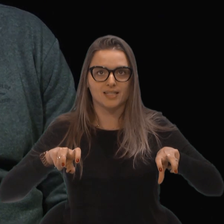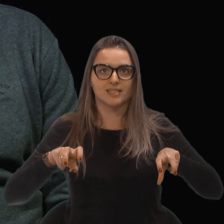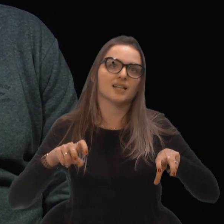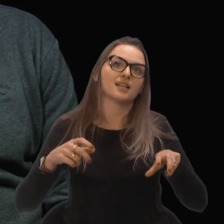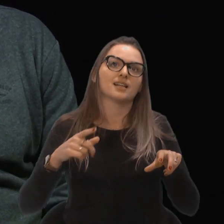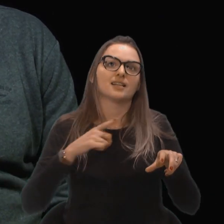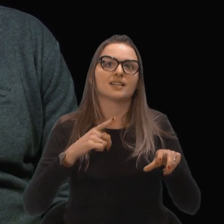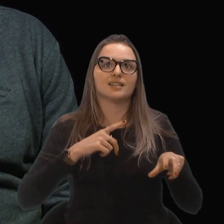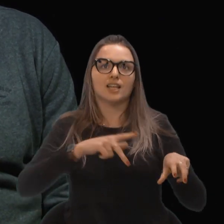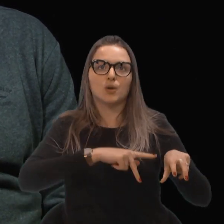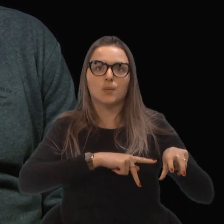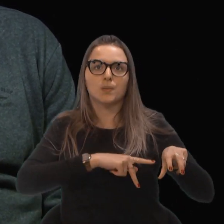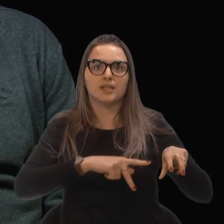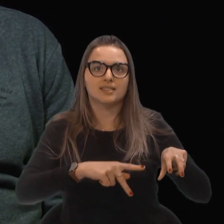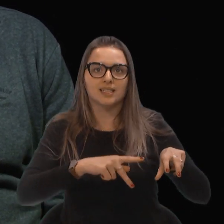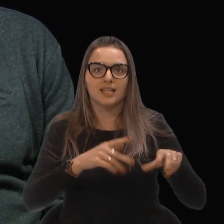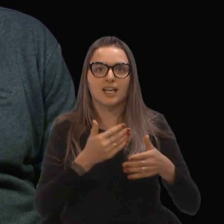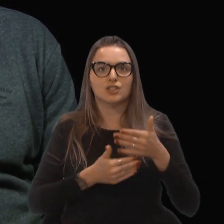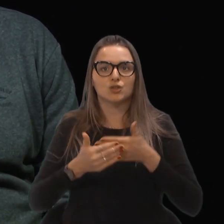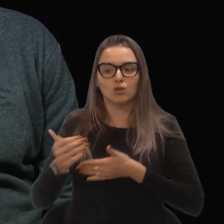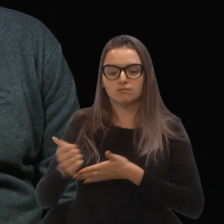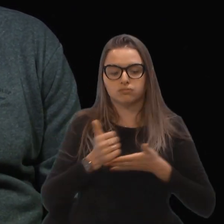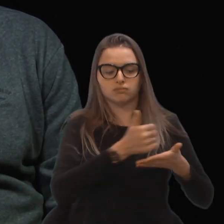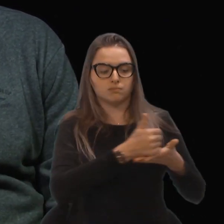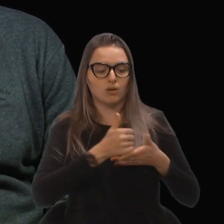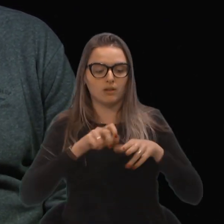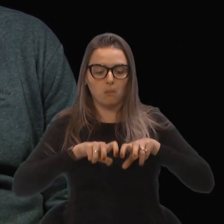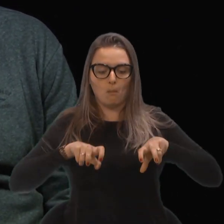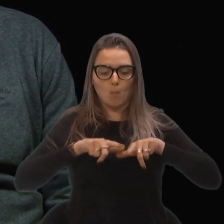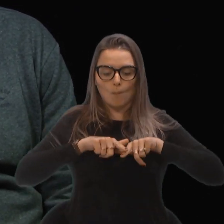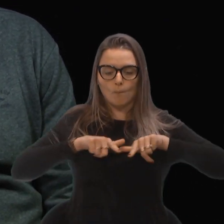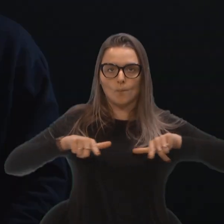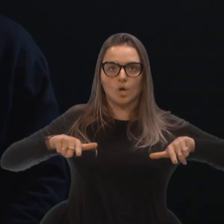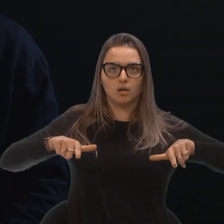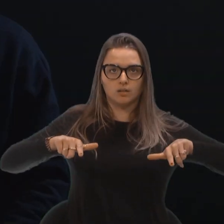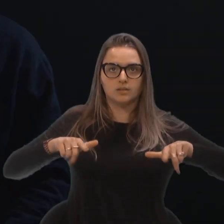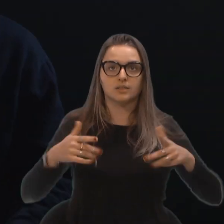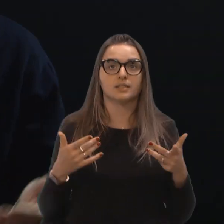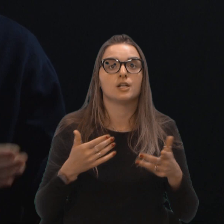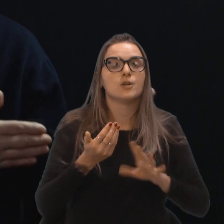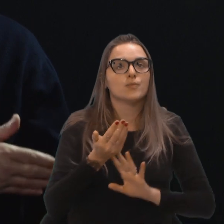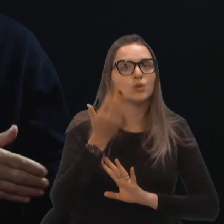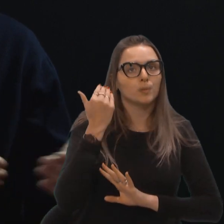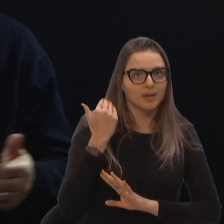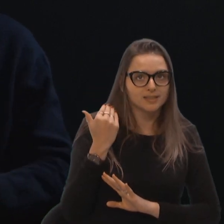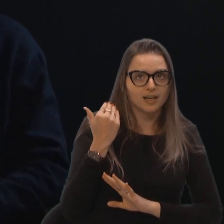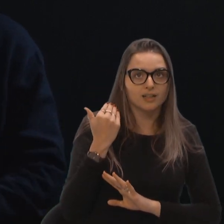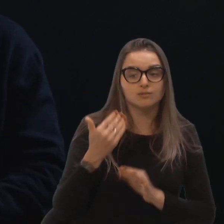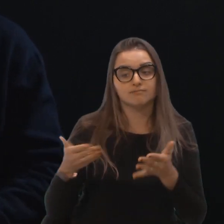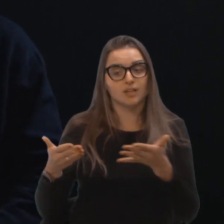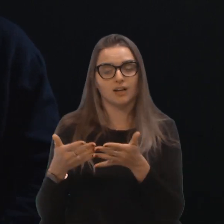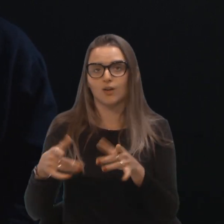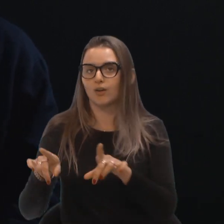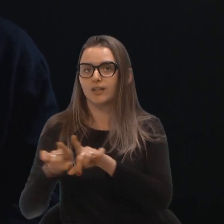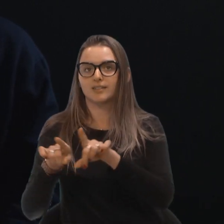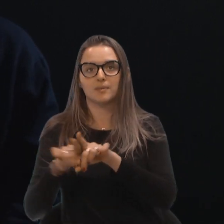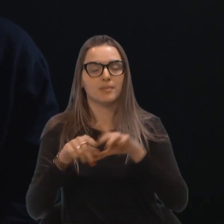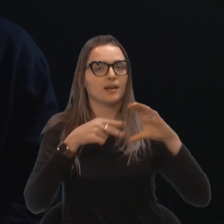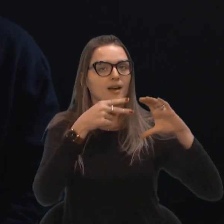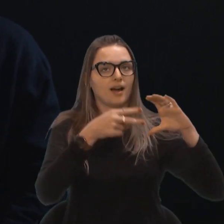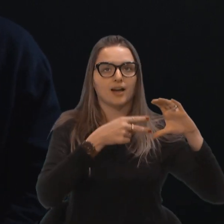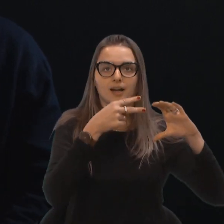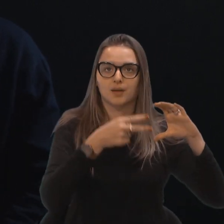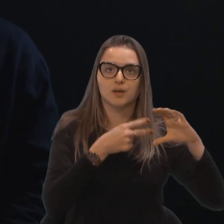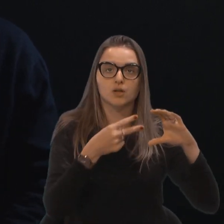mesa onde recebe o presidente, os seus auxiliares, ela está vazia. Assim como naquela época, agora também